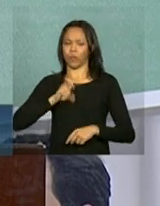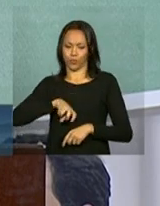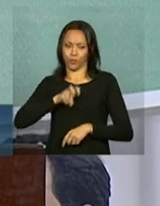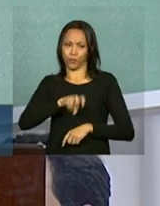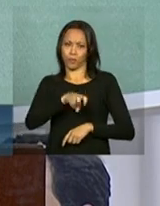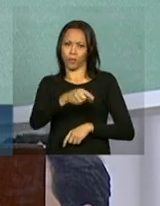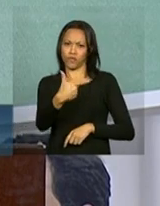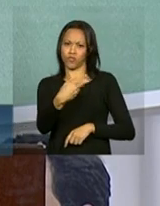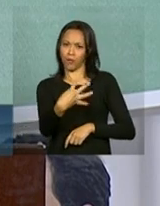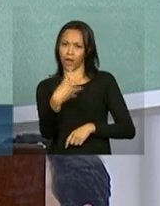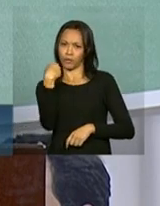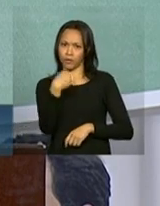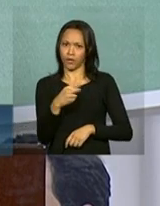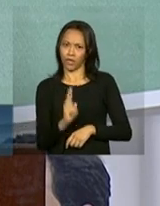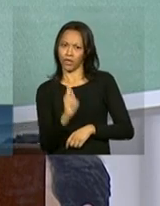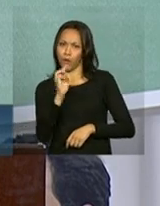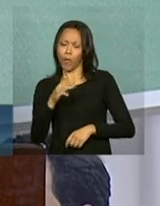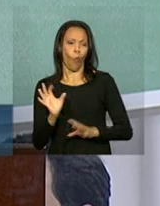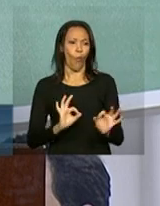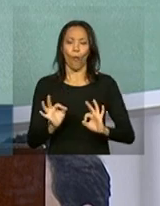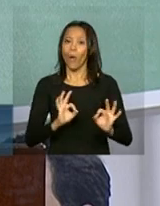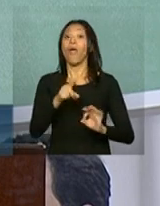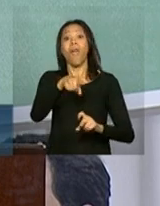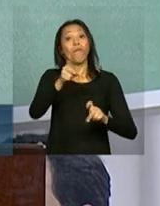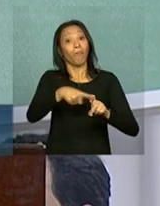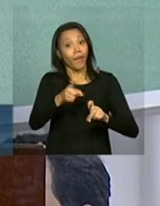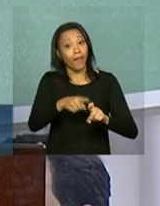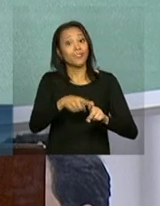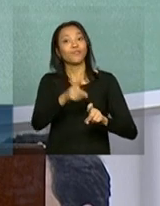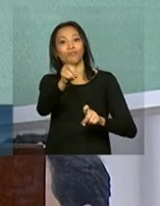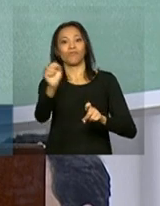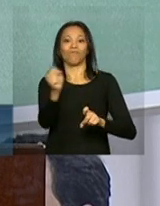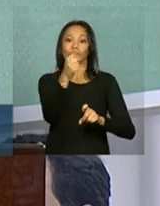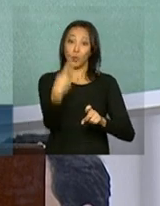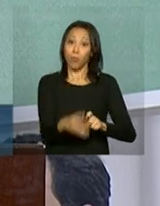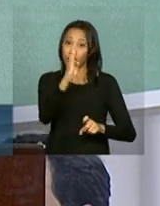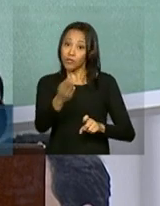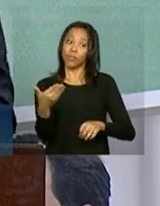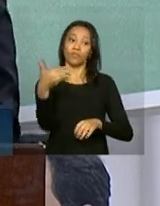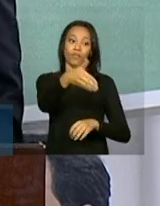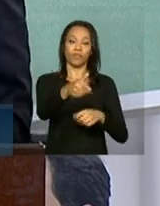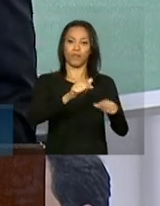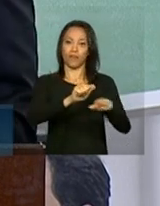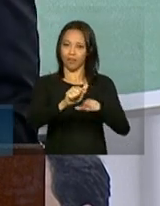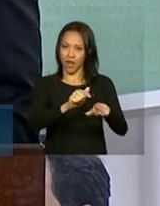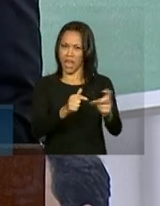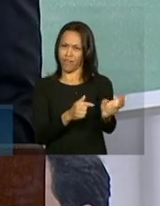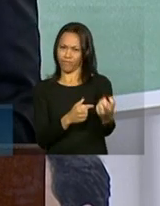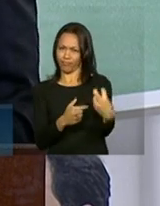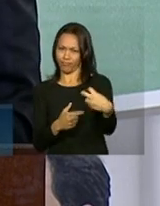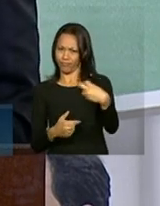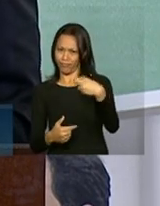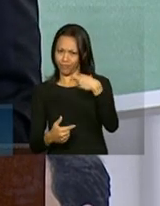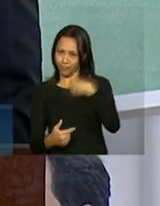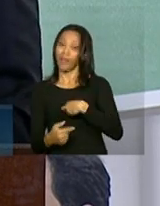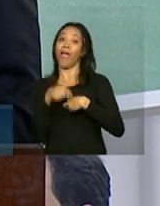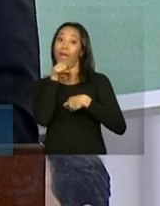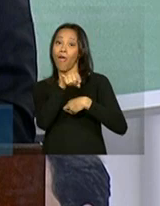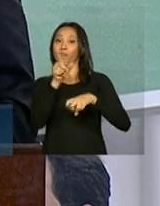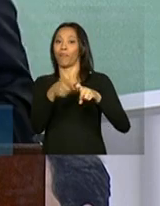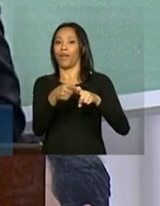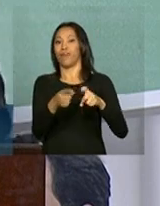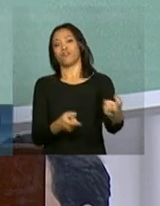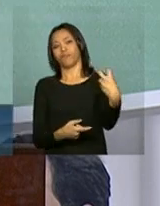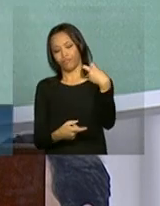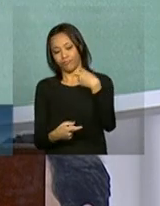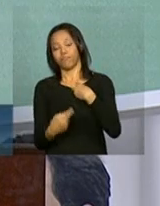24 quilômetros. É o médico brasileiro que foi trabalhar no Mais Médicos que vai andar 24 quilômetros até o seu Herotides